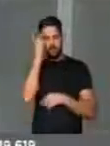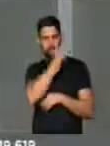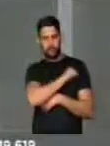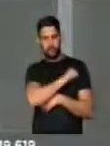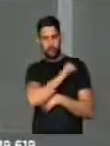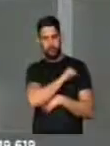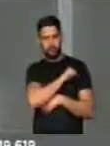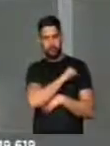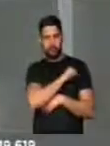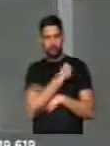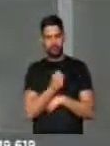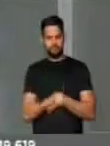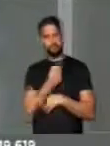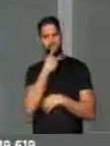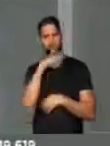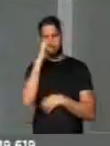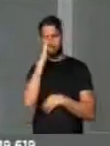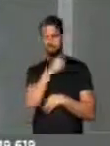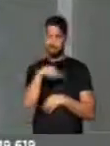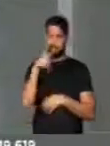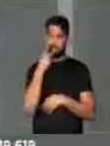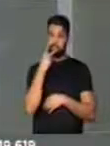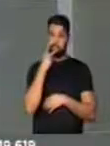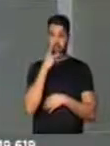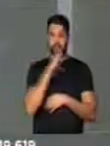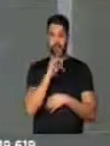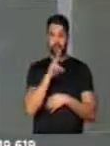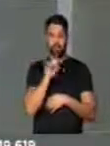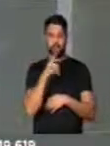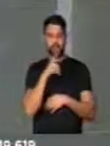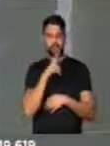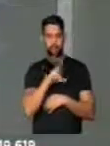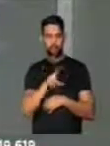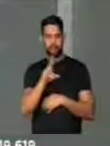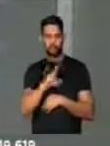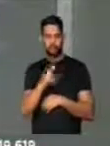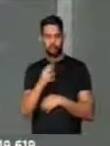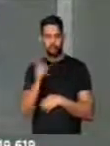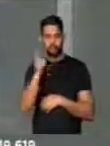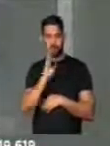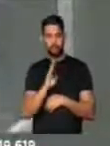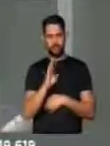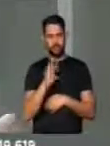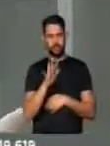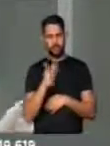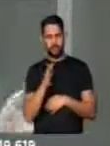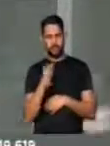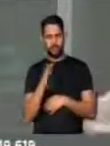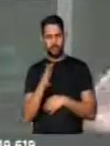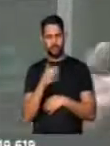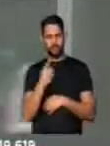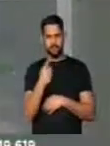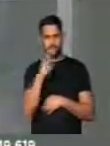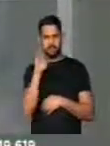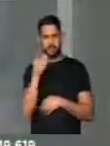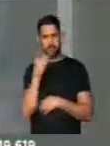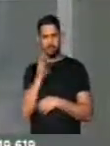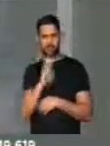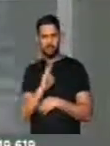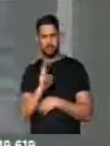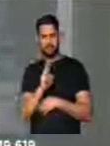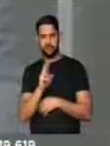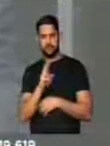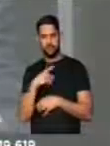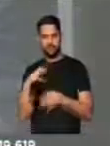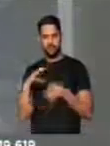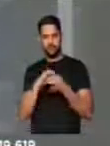Janeiro. E pasmem vocês, esse trem-bala já consumiu do Brasil quase algo em torno de R$1 bilhão